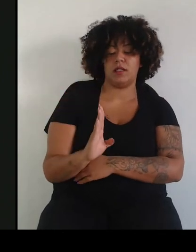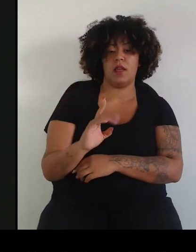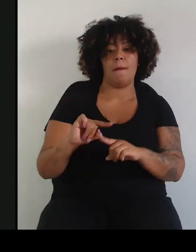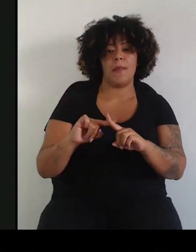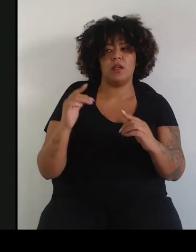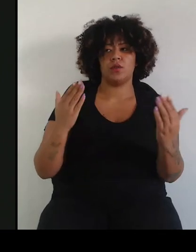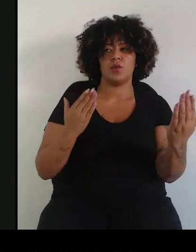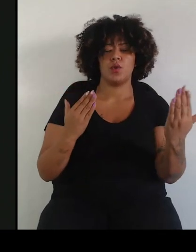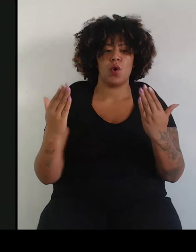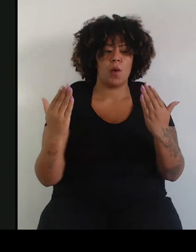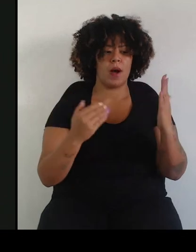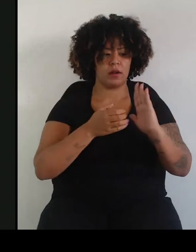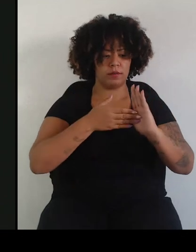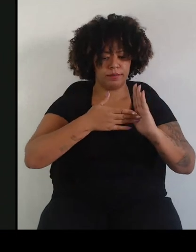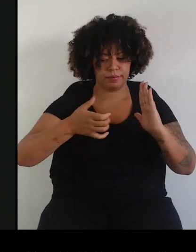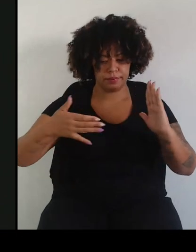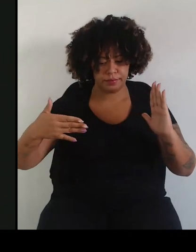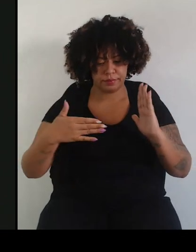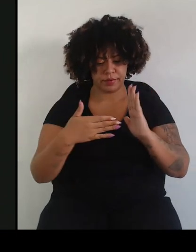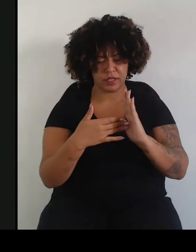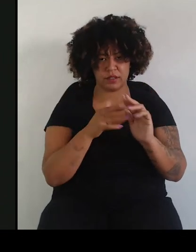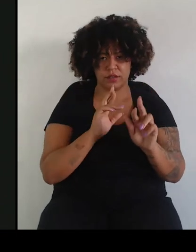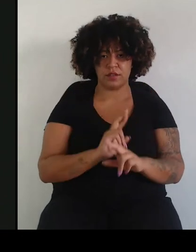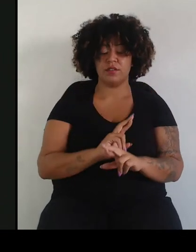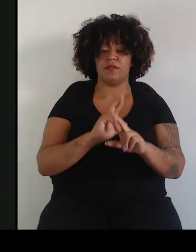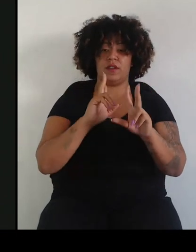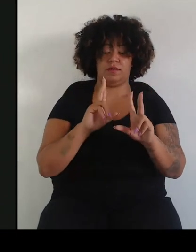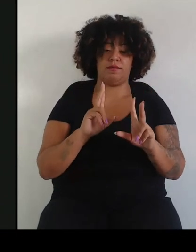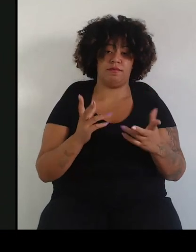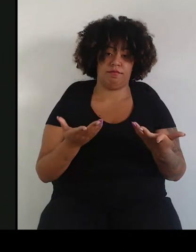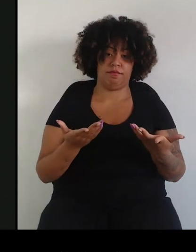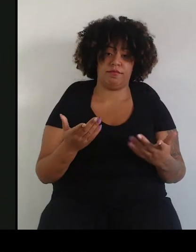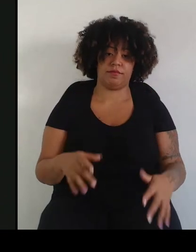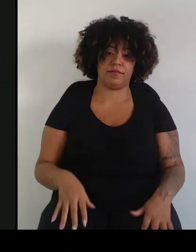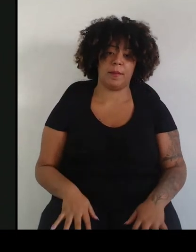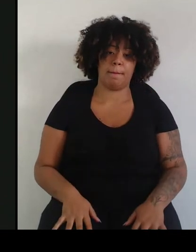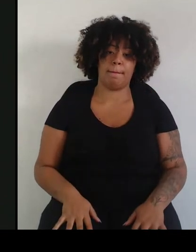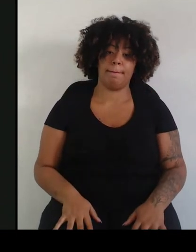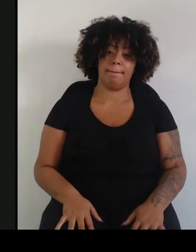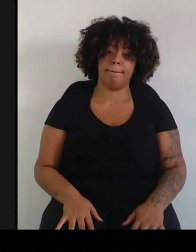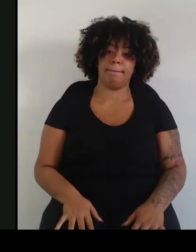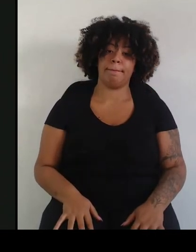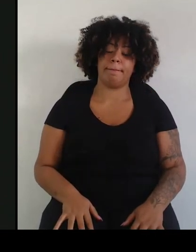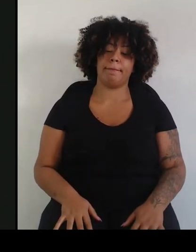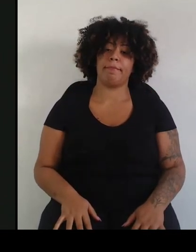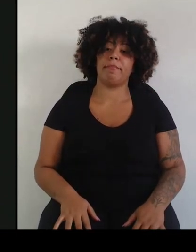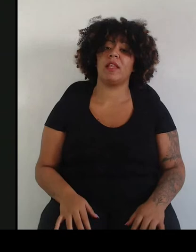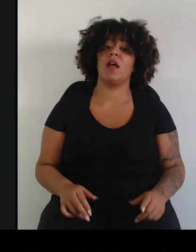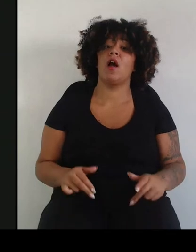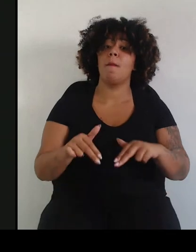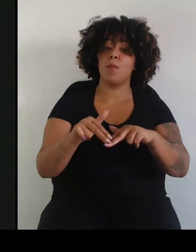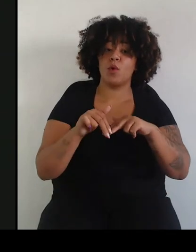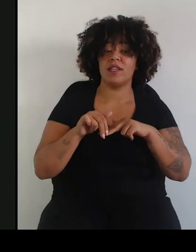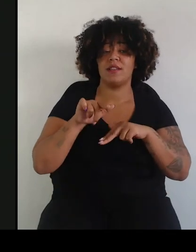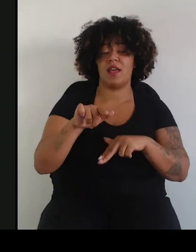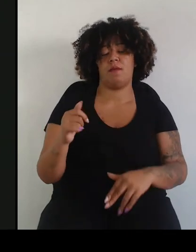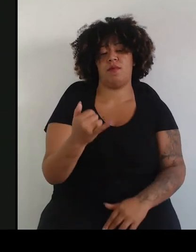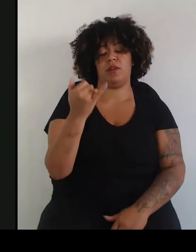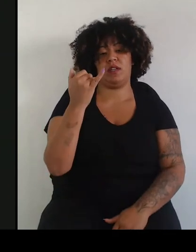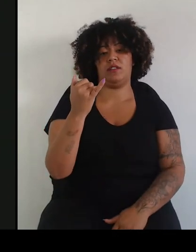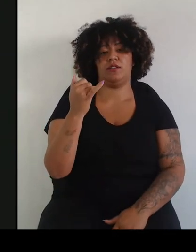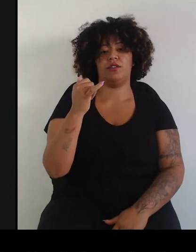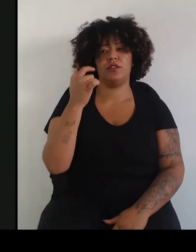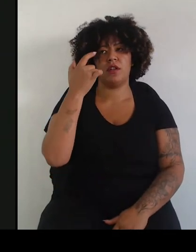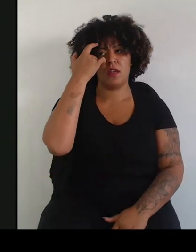importados Como dizia Oswald por isso era necessário metabolizar todas as